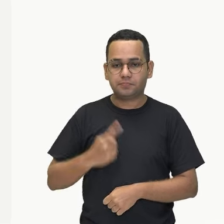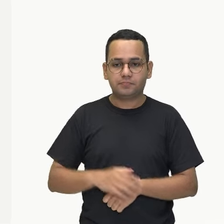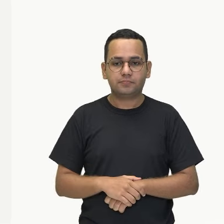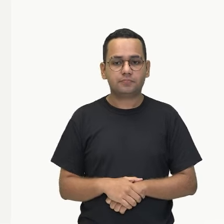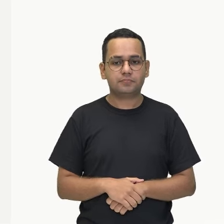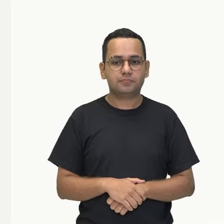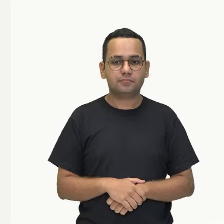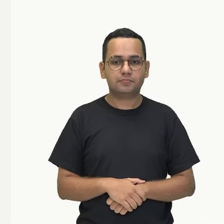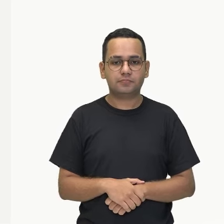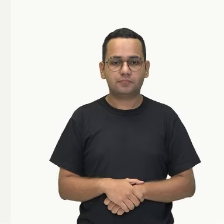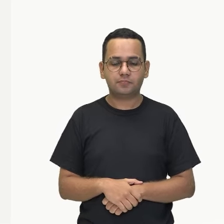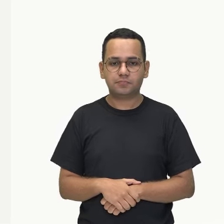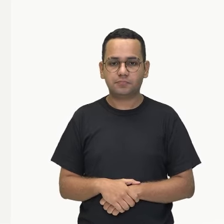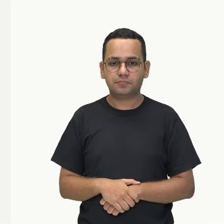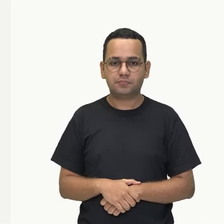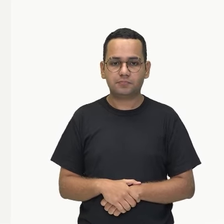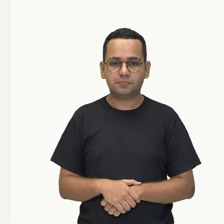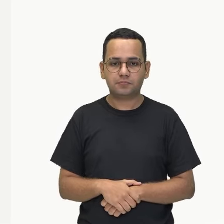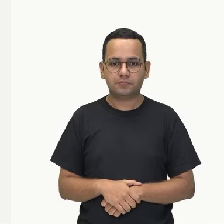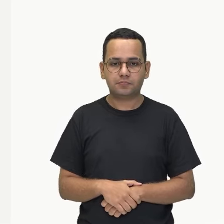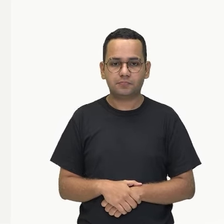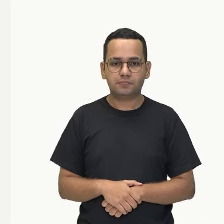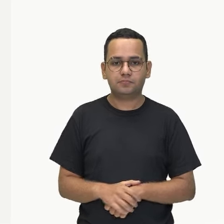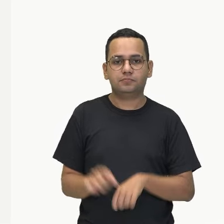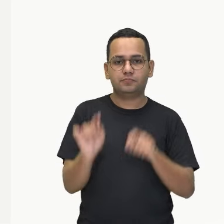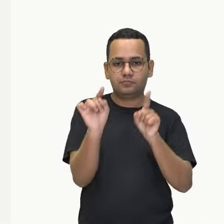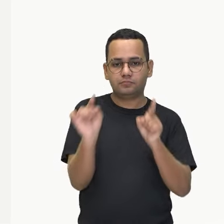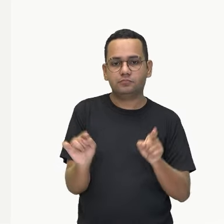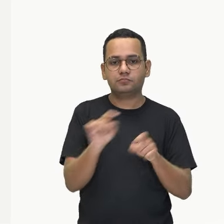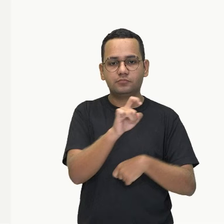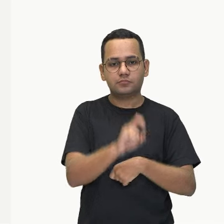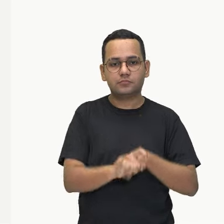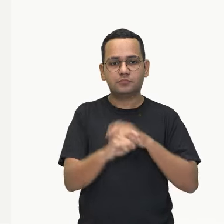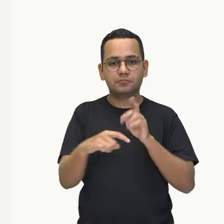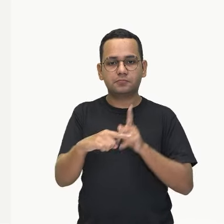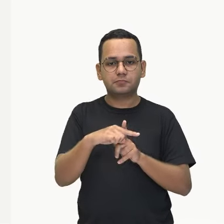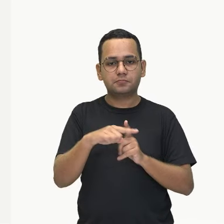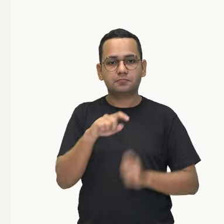mais 2y menos